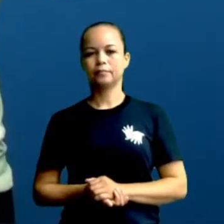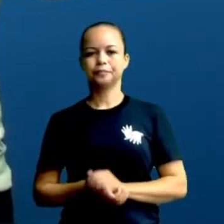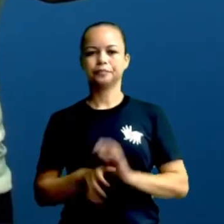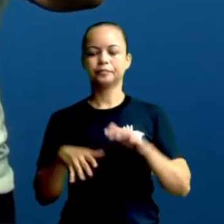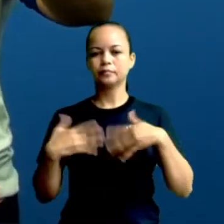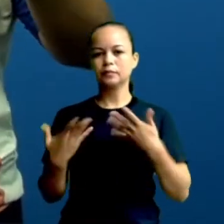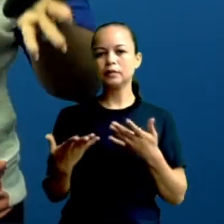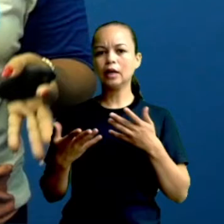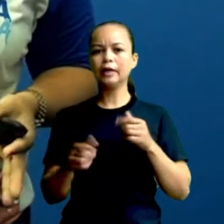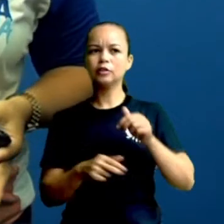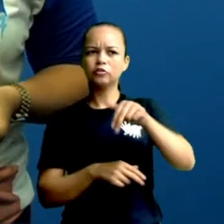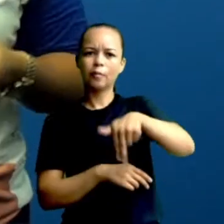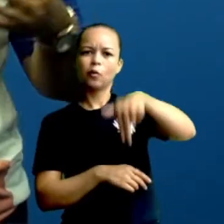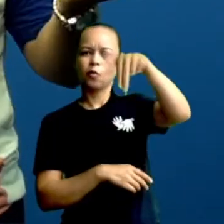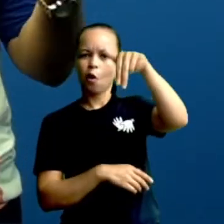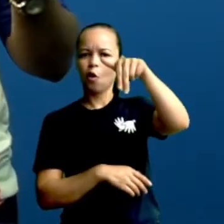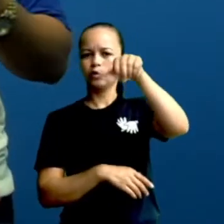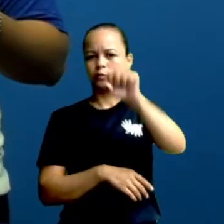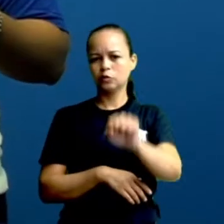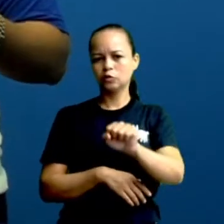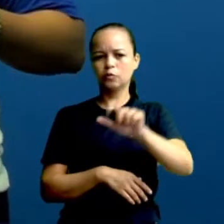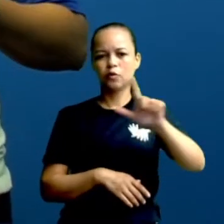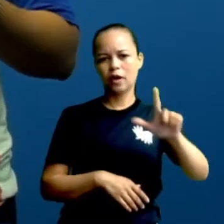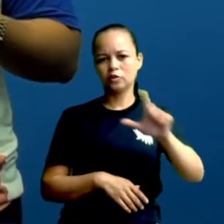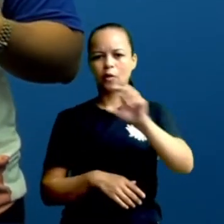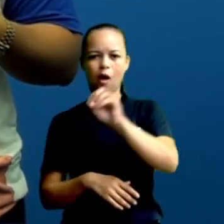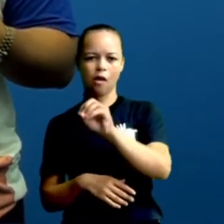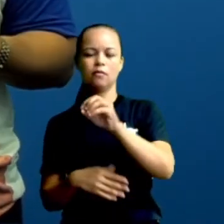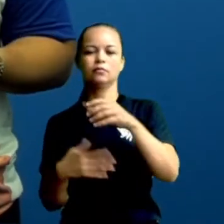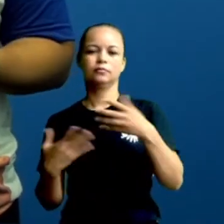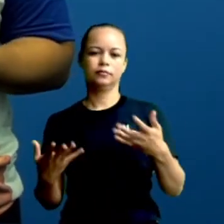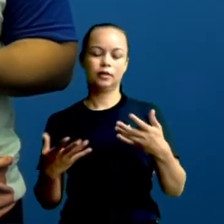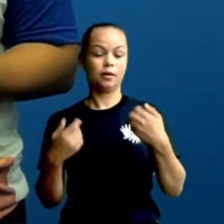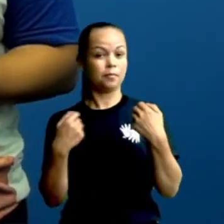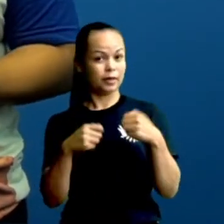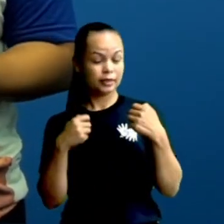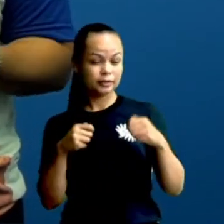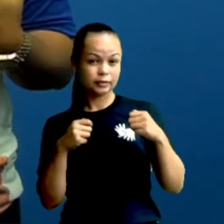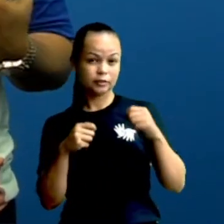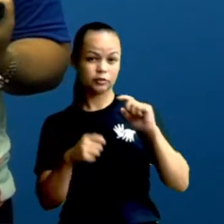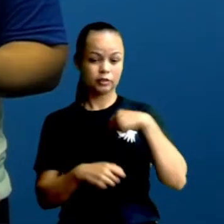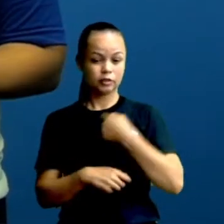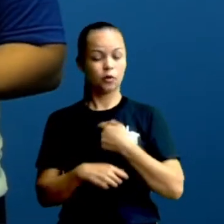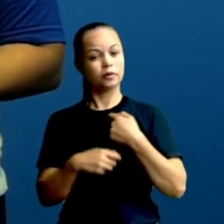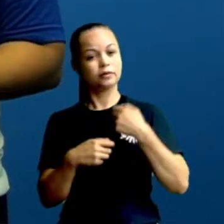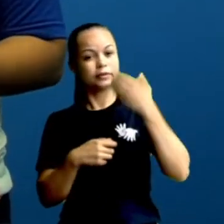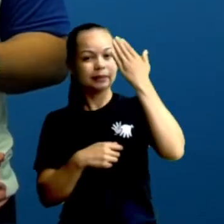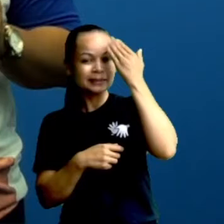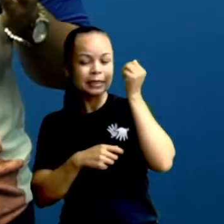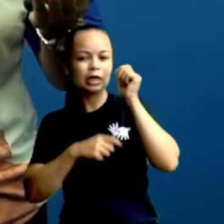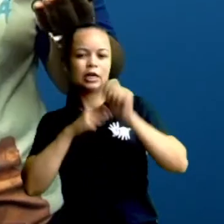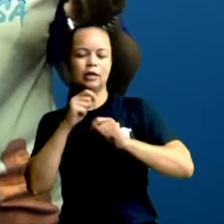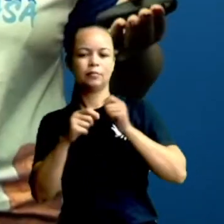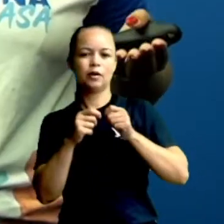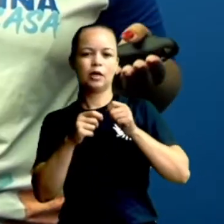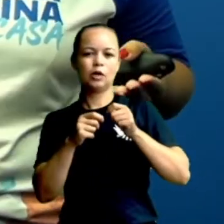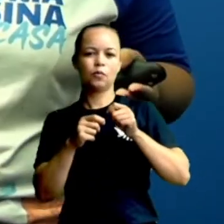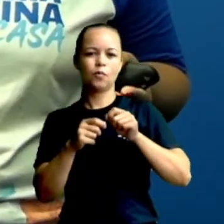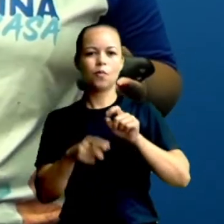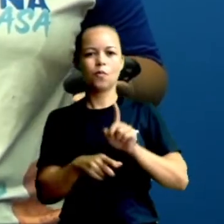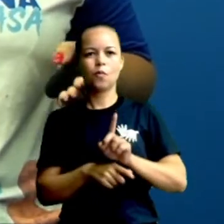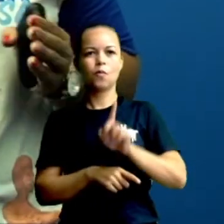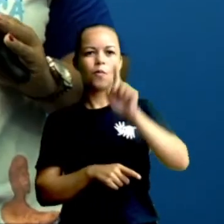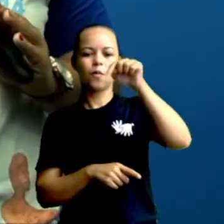gente vai para o norte, a gente vai para o sul, para o leste, para o oeste. Então, é preciso a gente saber essas direções para poder a gente encontrar